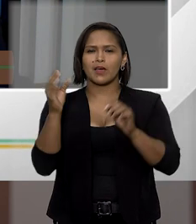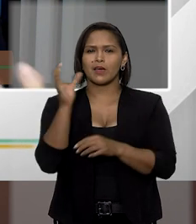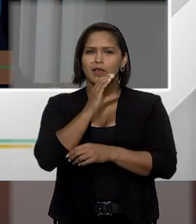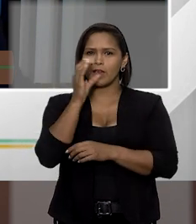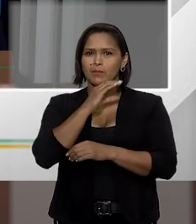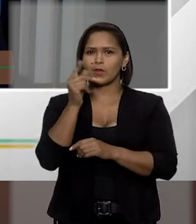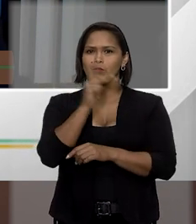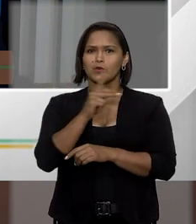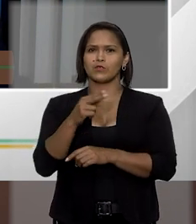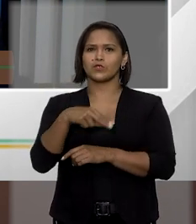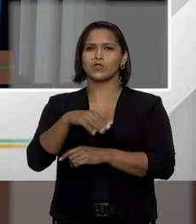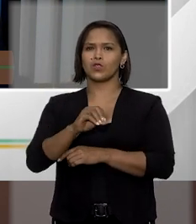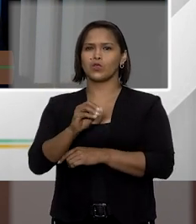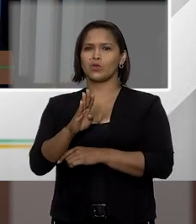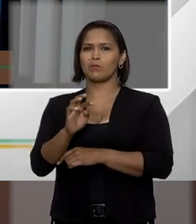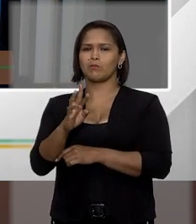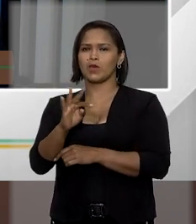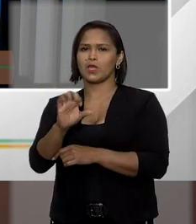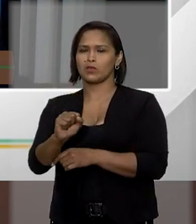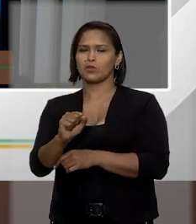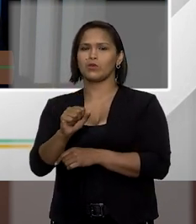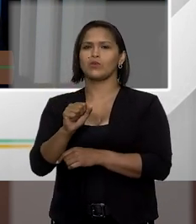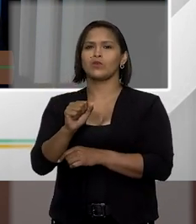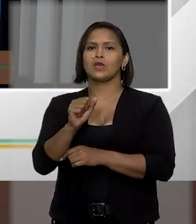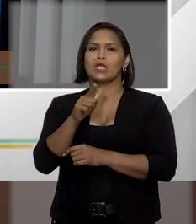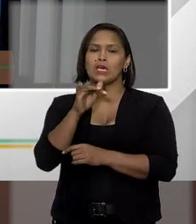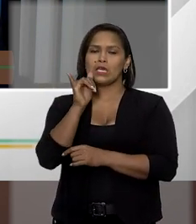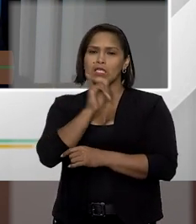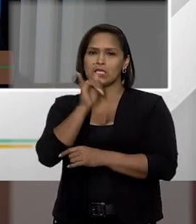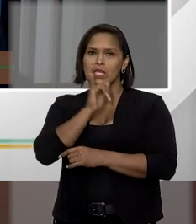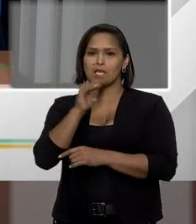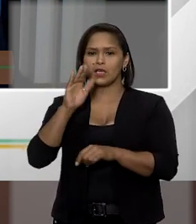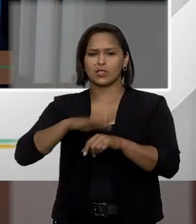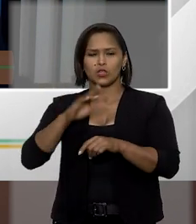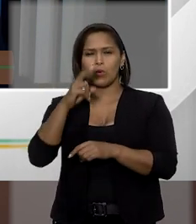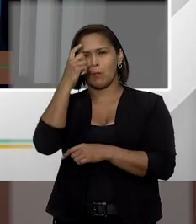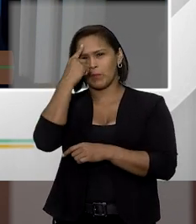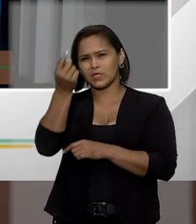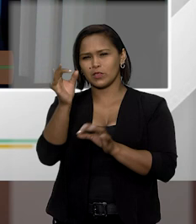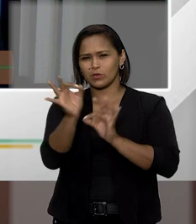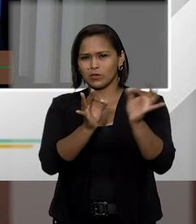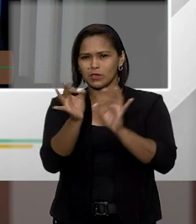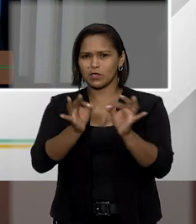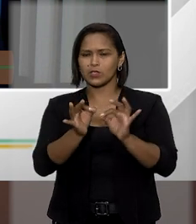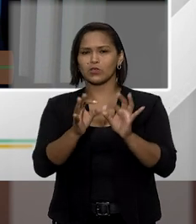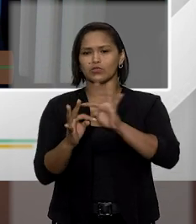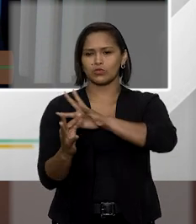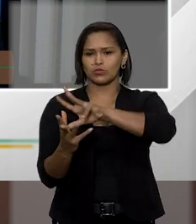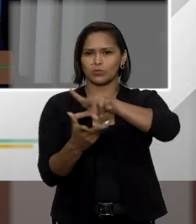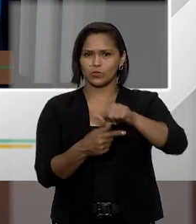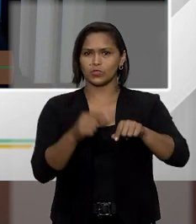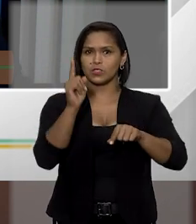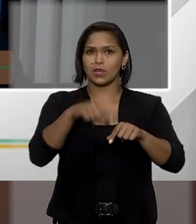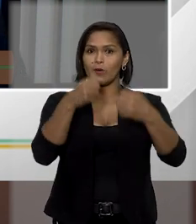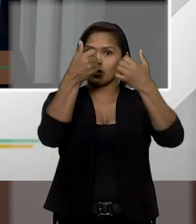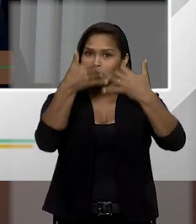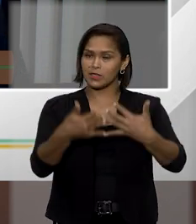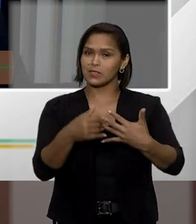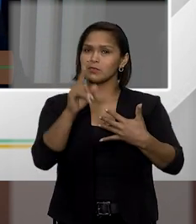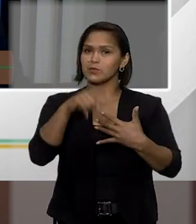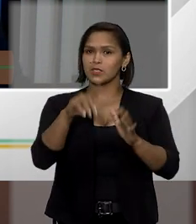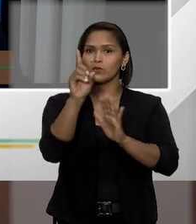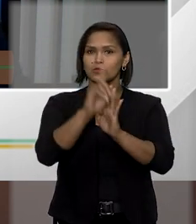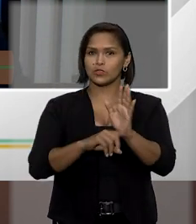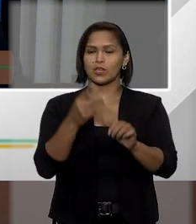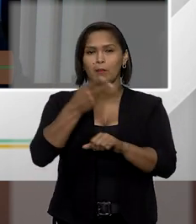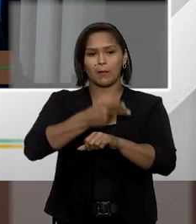eficácia pelo professor Norberto Bobbio, italiano, que todos sabem, é um dos pensadores do ordenamento jurídico mundial. E ele diz o direito premial